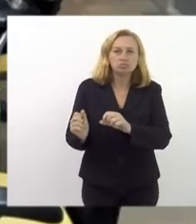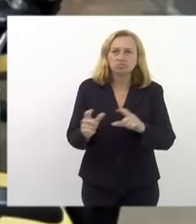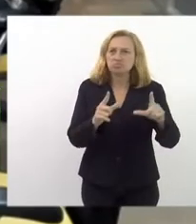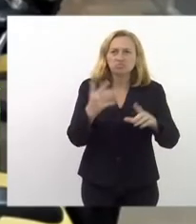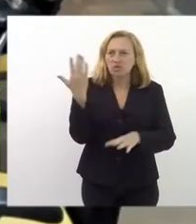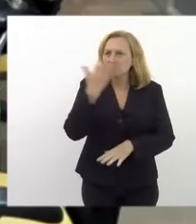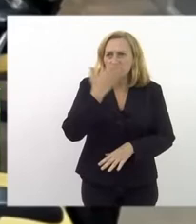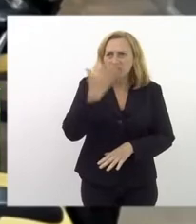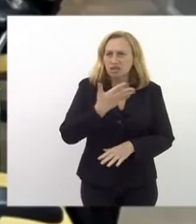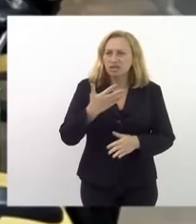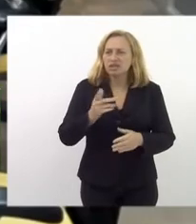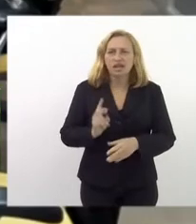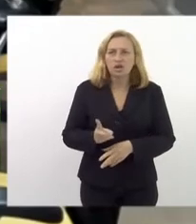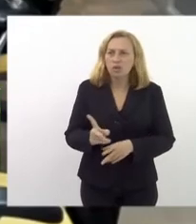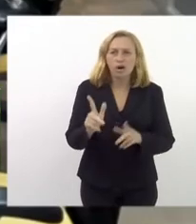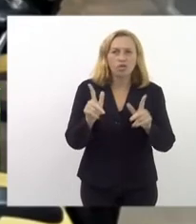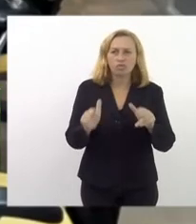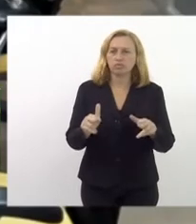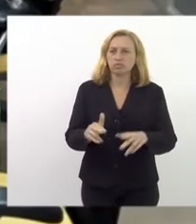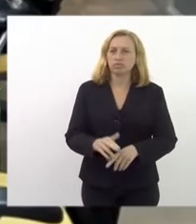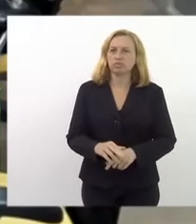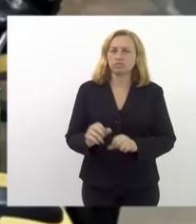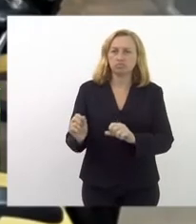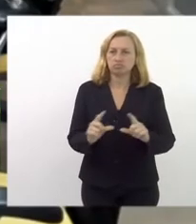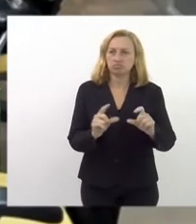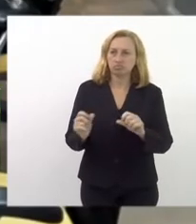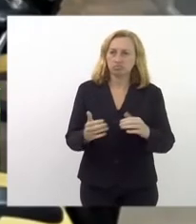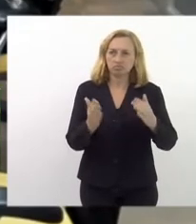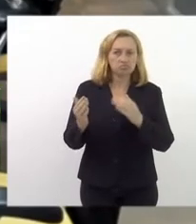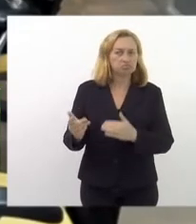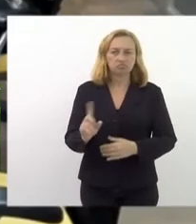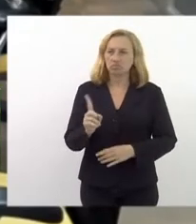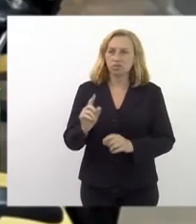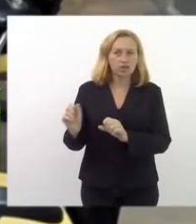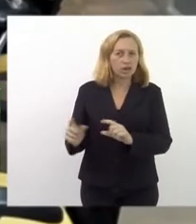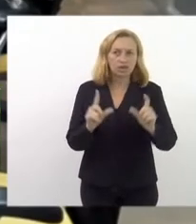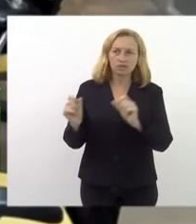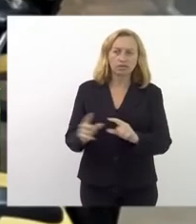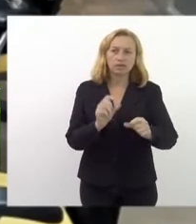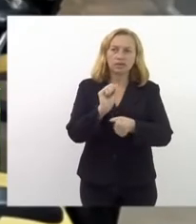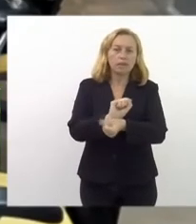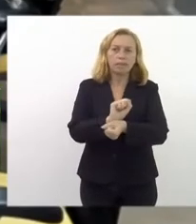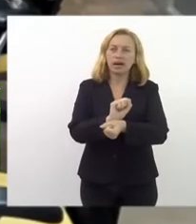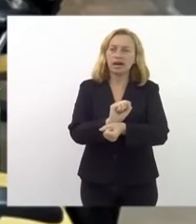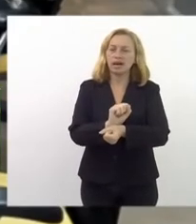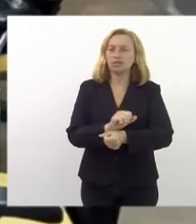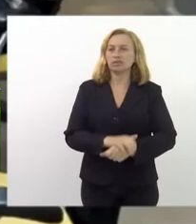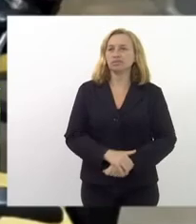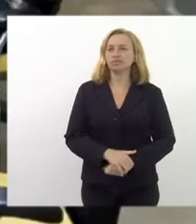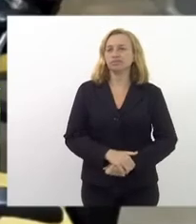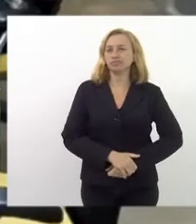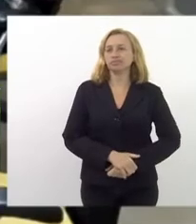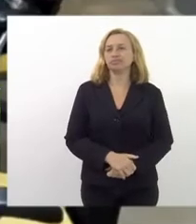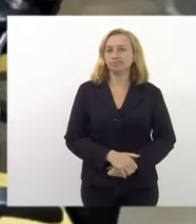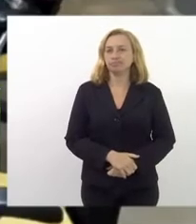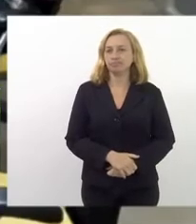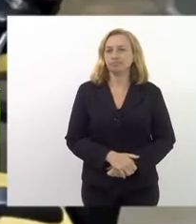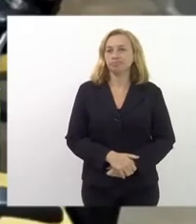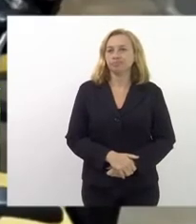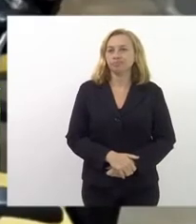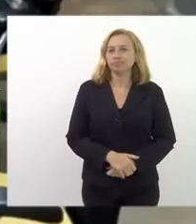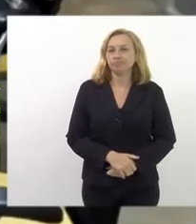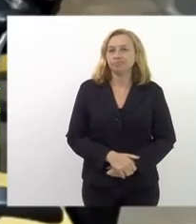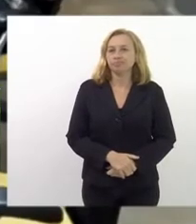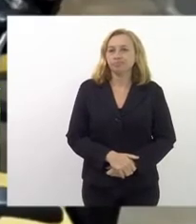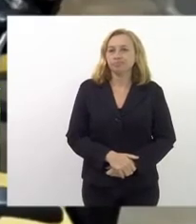girando, Nelson, está no mesmo quadro. Ah, é? Está parado no terceiro quadrimestre sem.